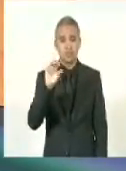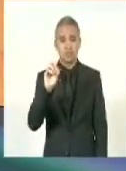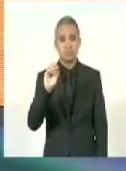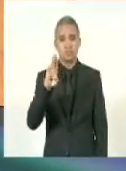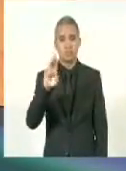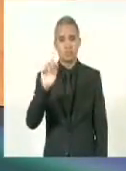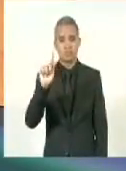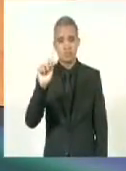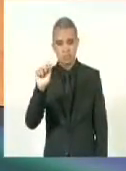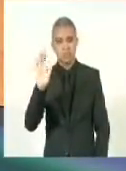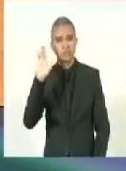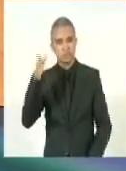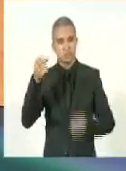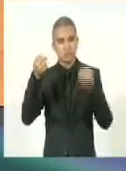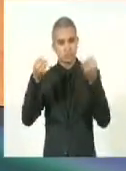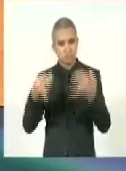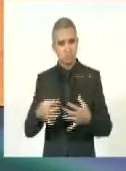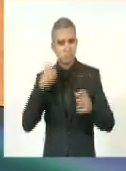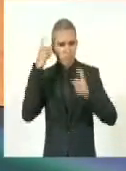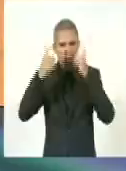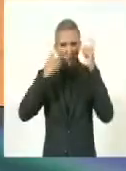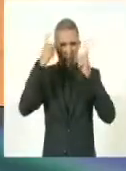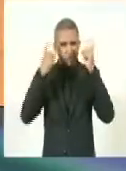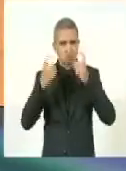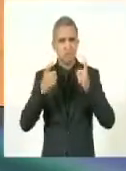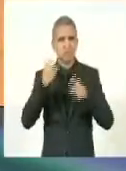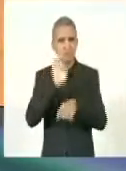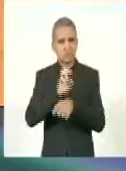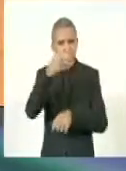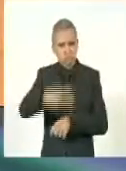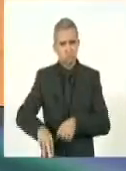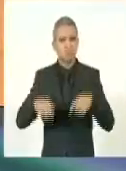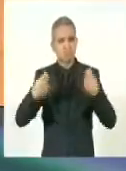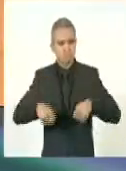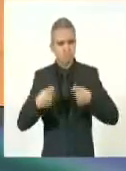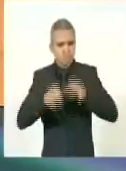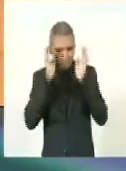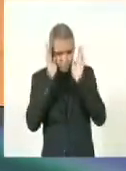e a preocupação que o Estado do Maranhão tem que ter, não só com os grandes